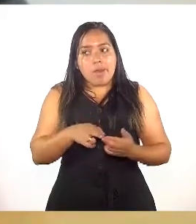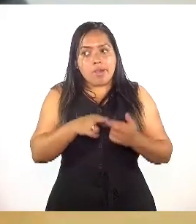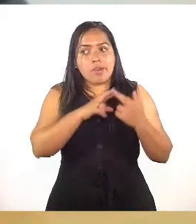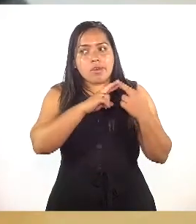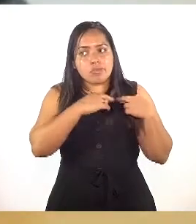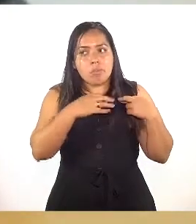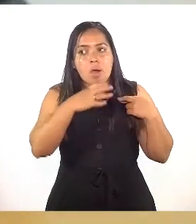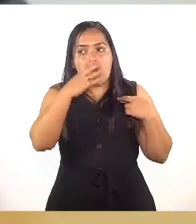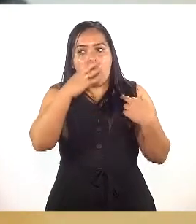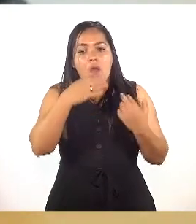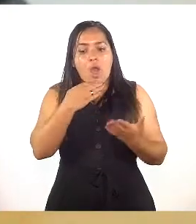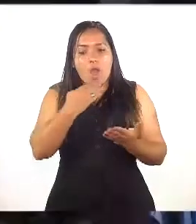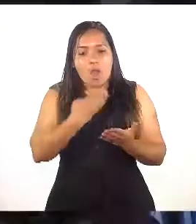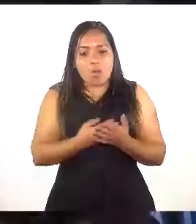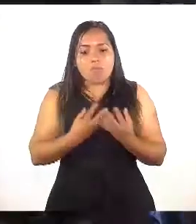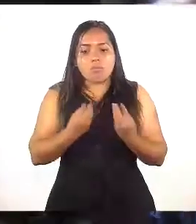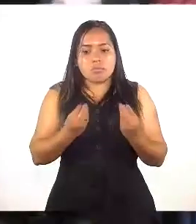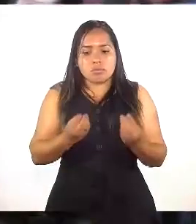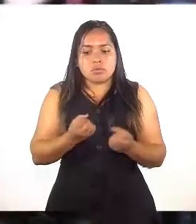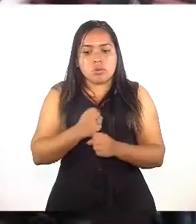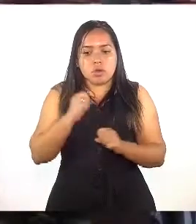reguladora e da Genersa também. Perfeito.